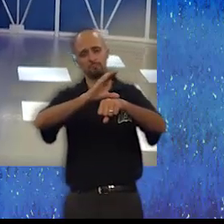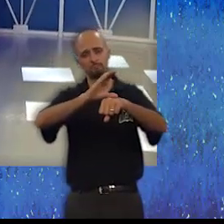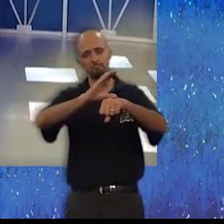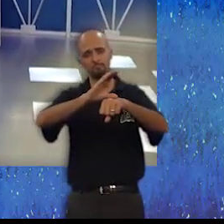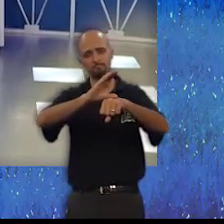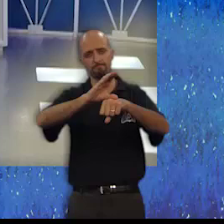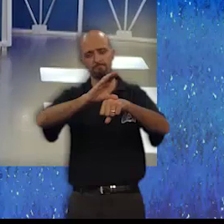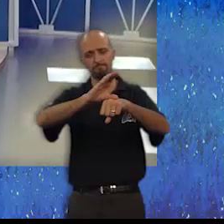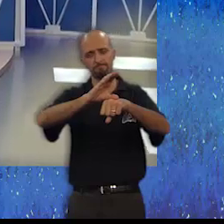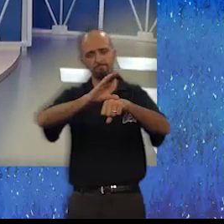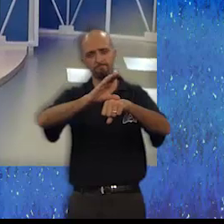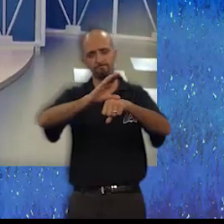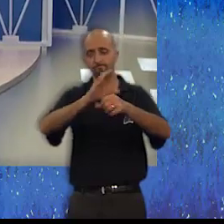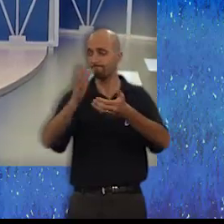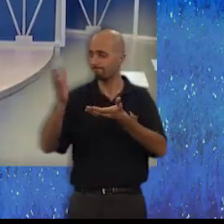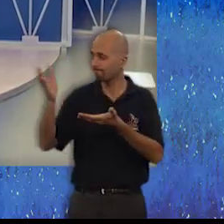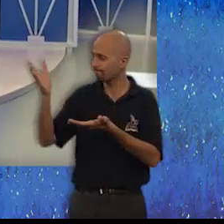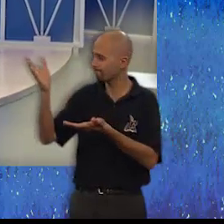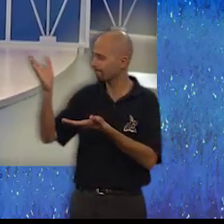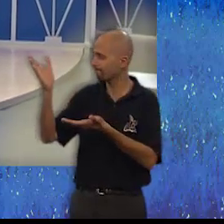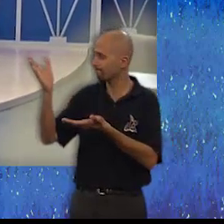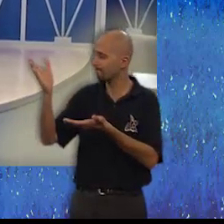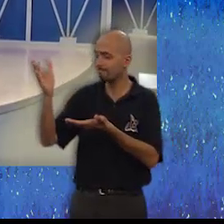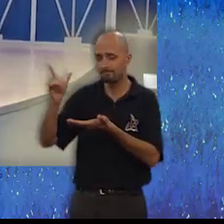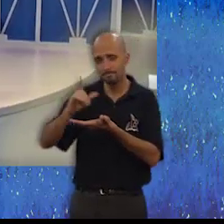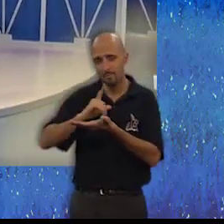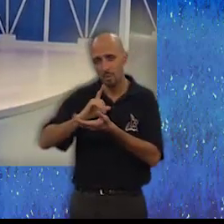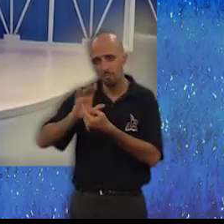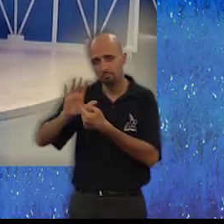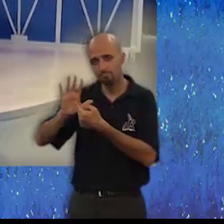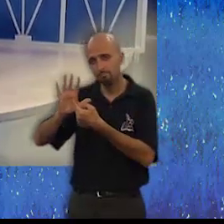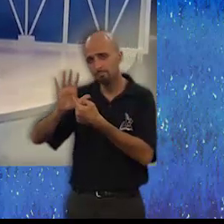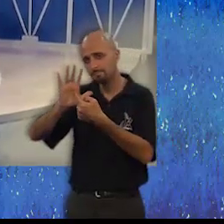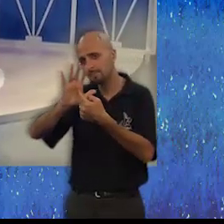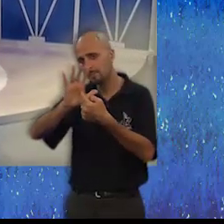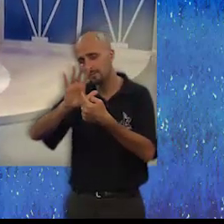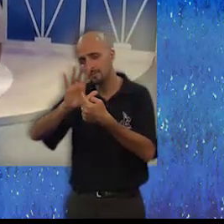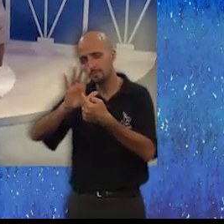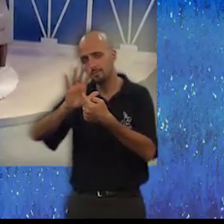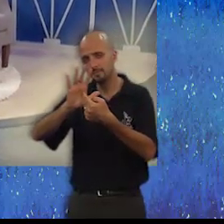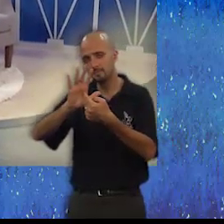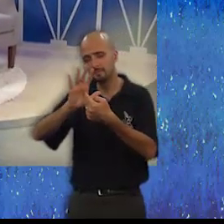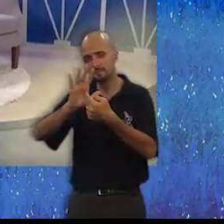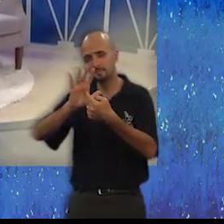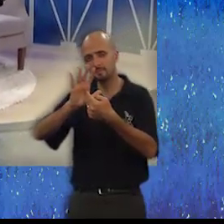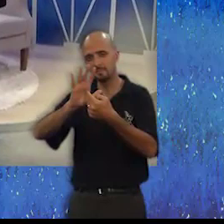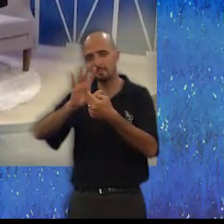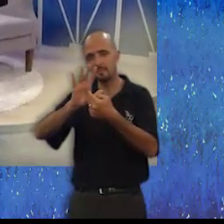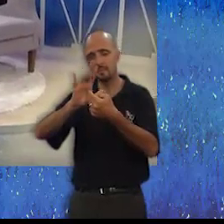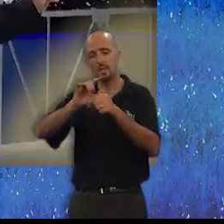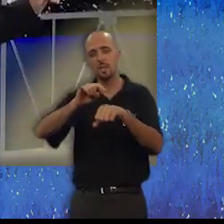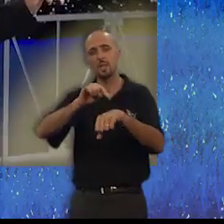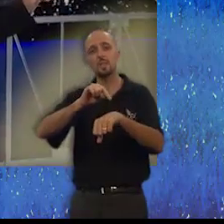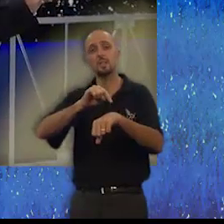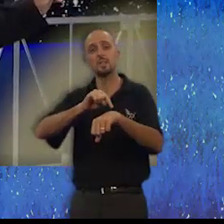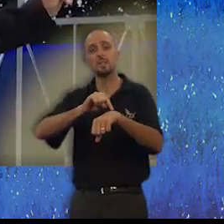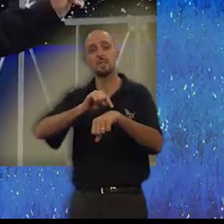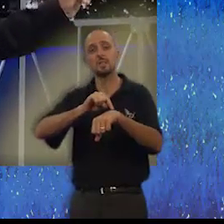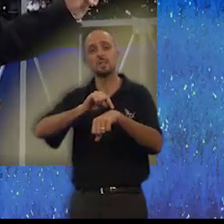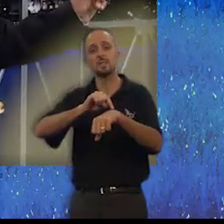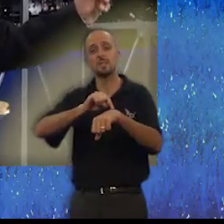ultimamente é esse aqui o nosso curso, Tempo de